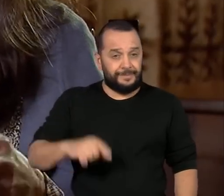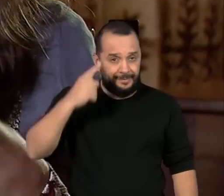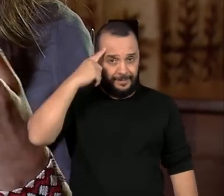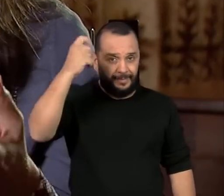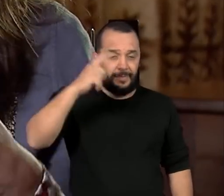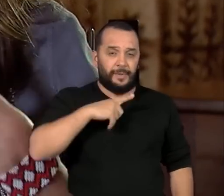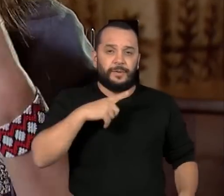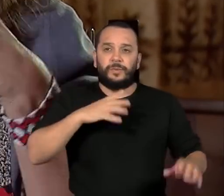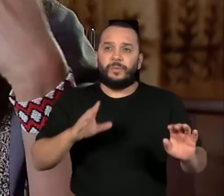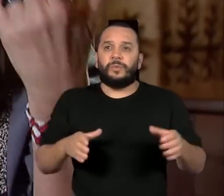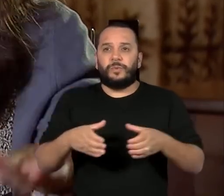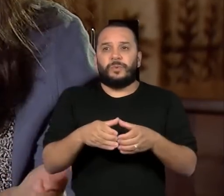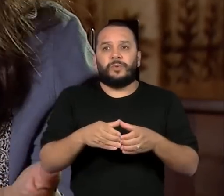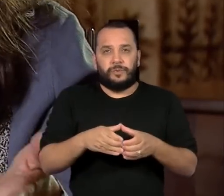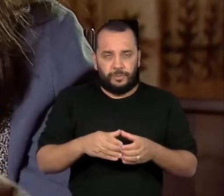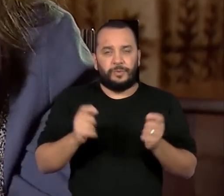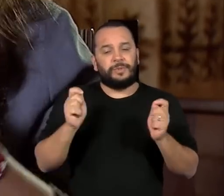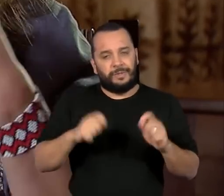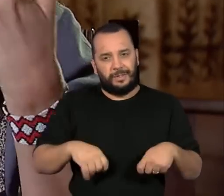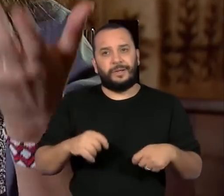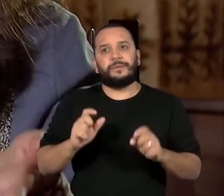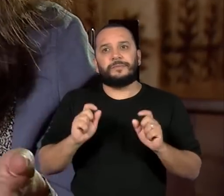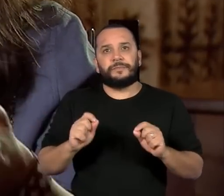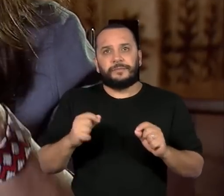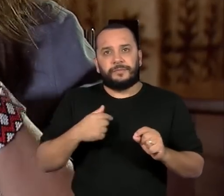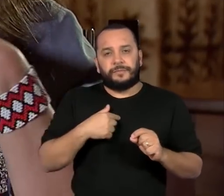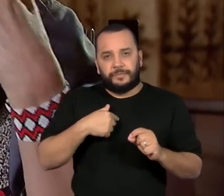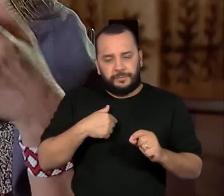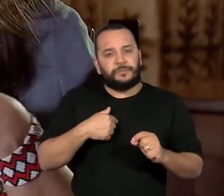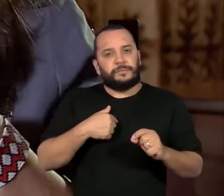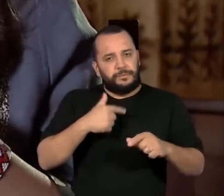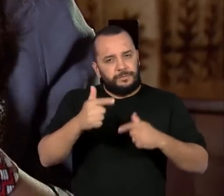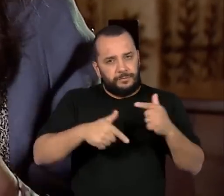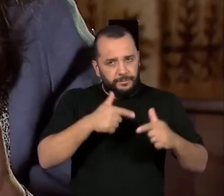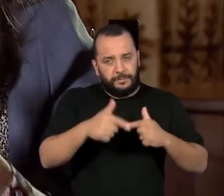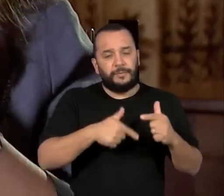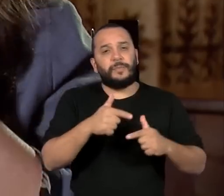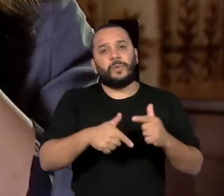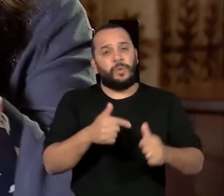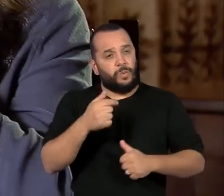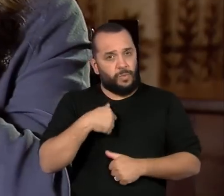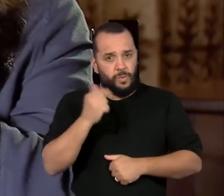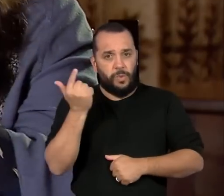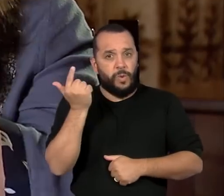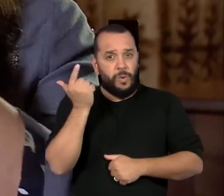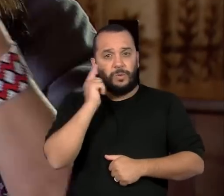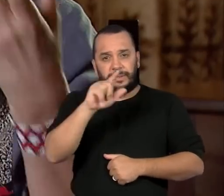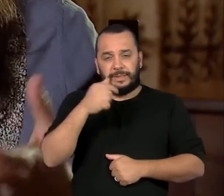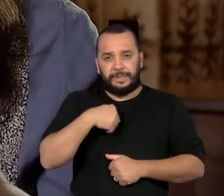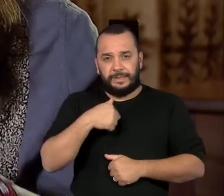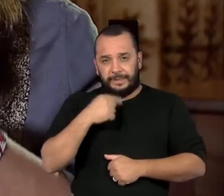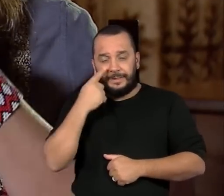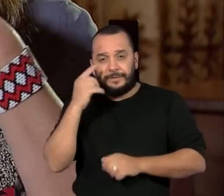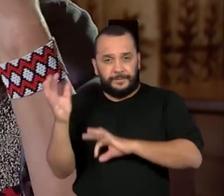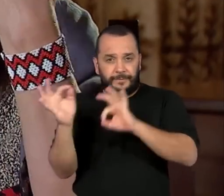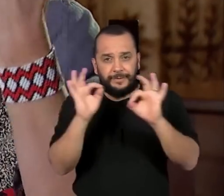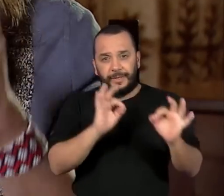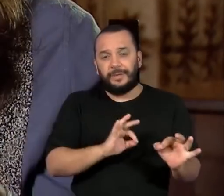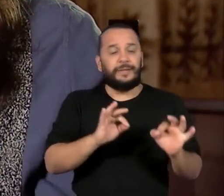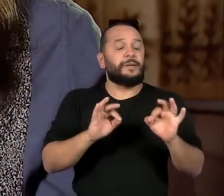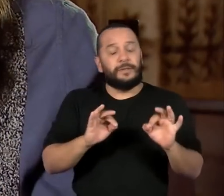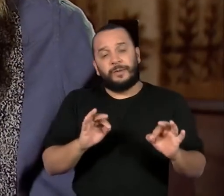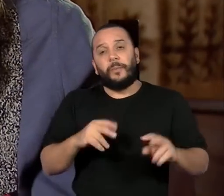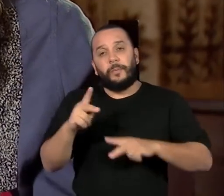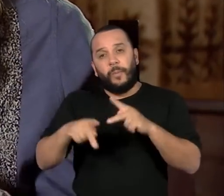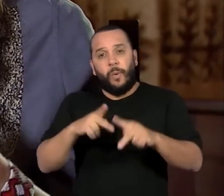coletivo onde você possa, primeiro, acessar essas obras, né, que são de diferentes povos, de